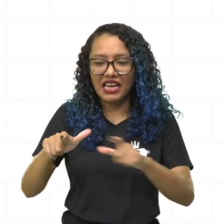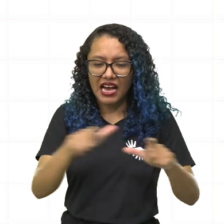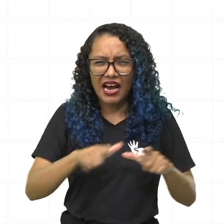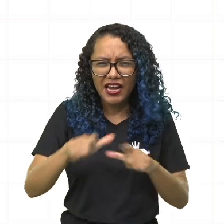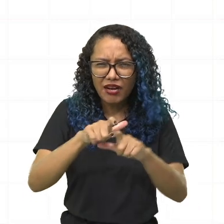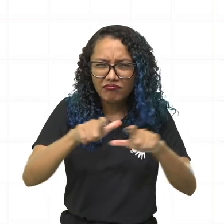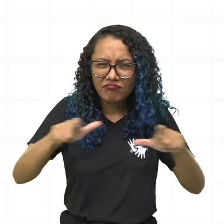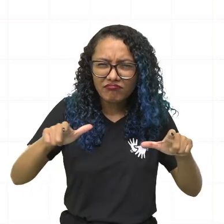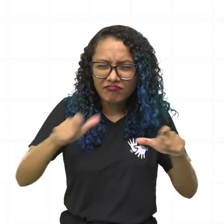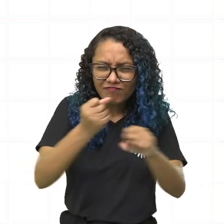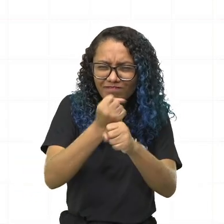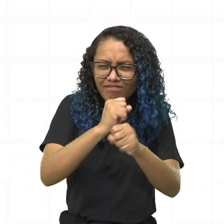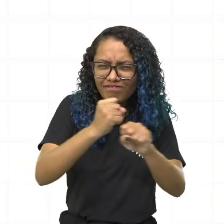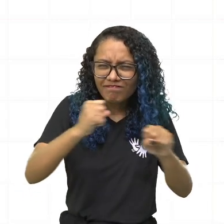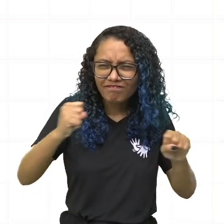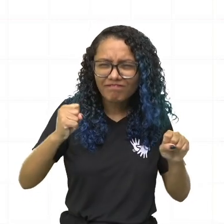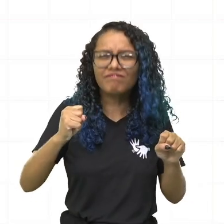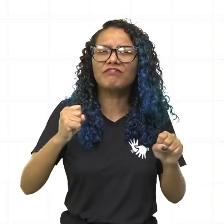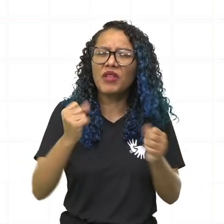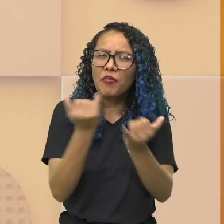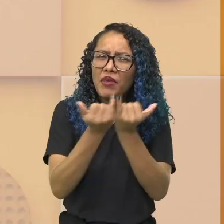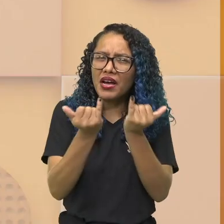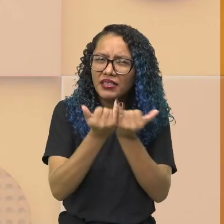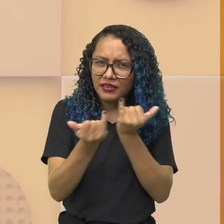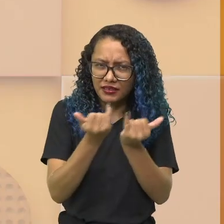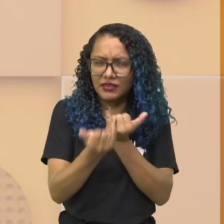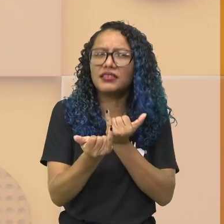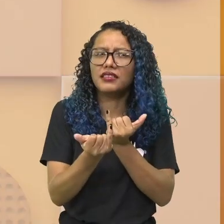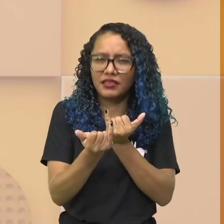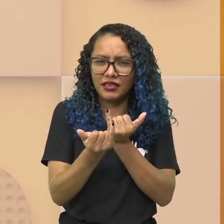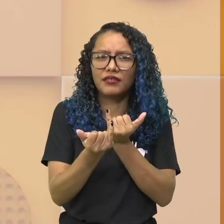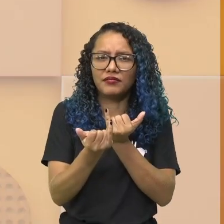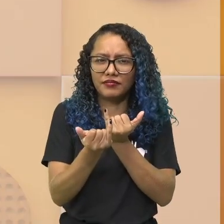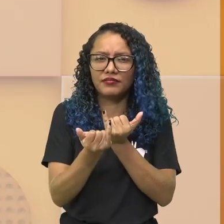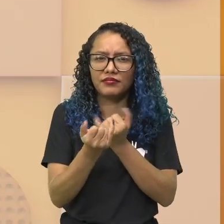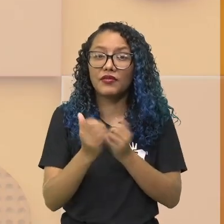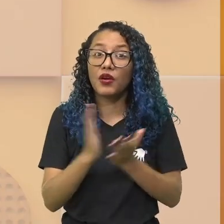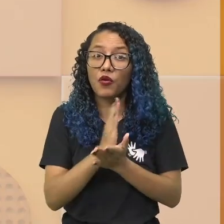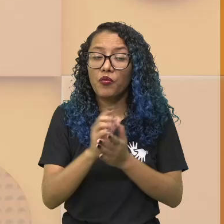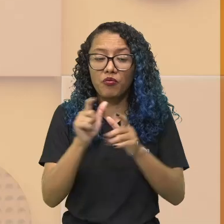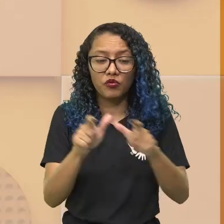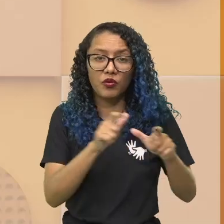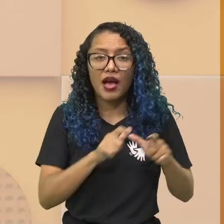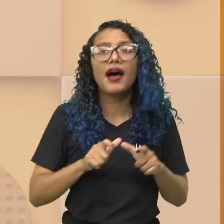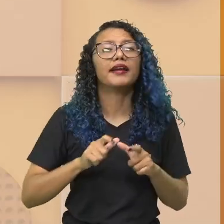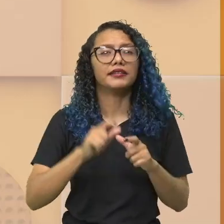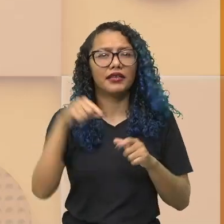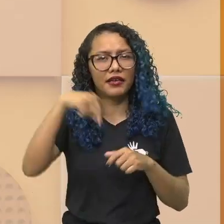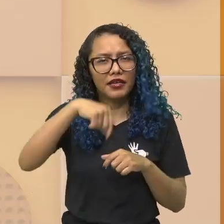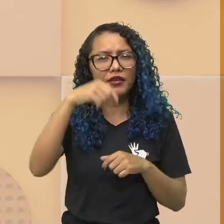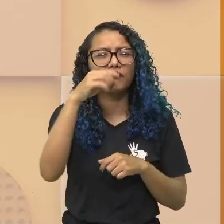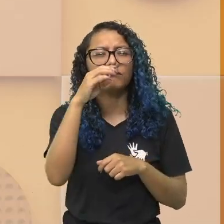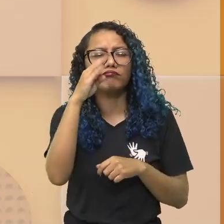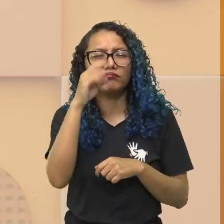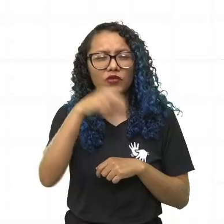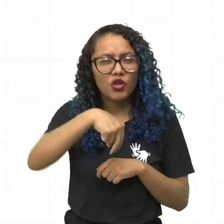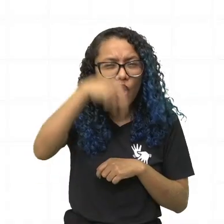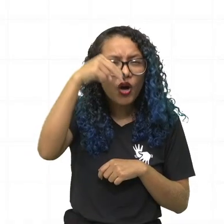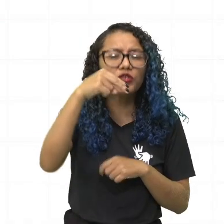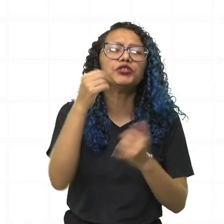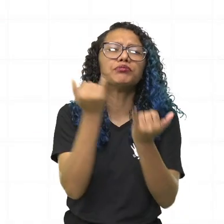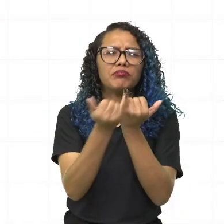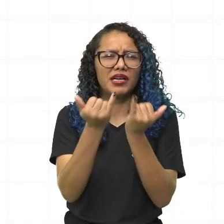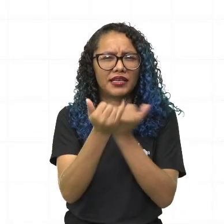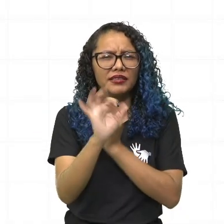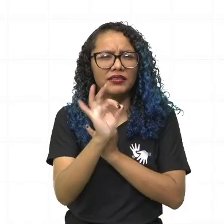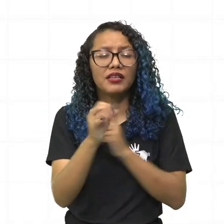As paisagens aqui da região norte do território brasileiro, elas são muito parecidas, né? Mas as áreas lá da região sul